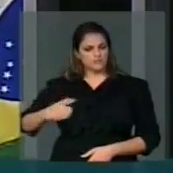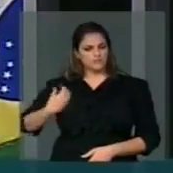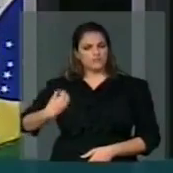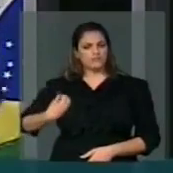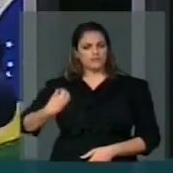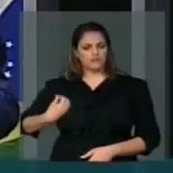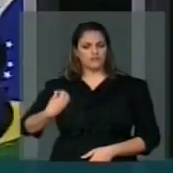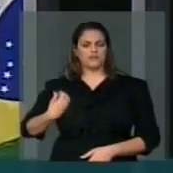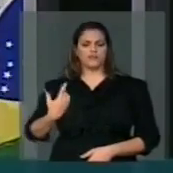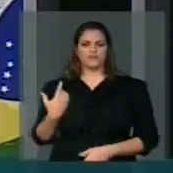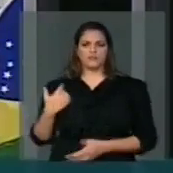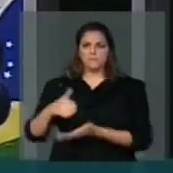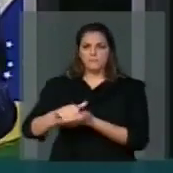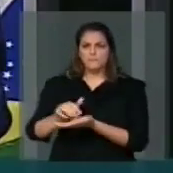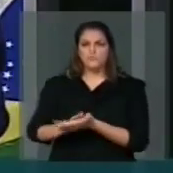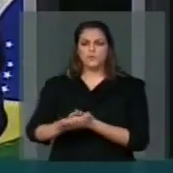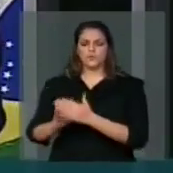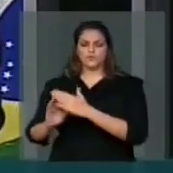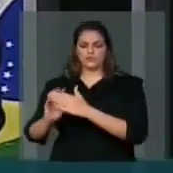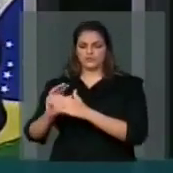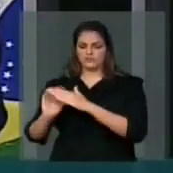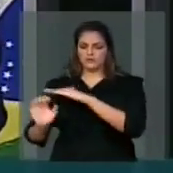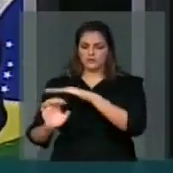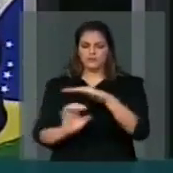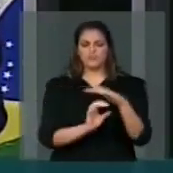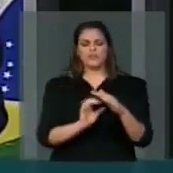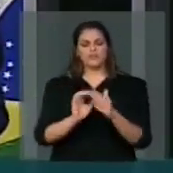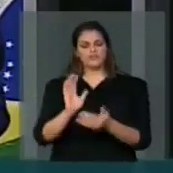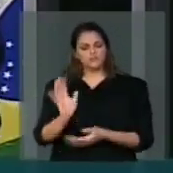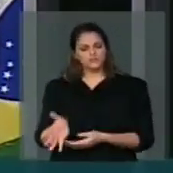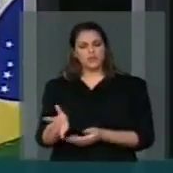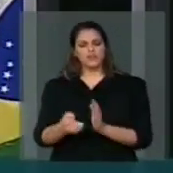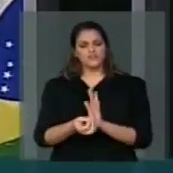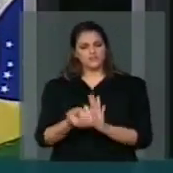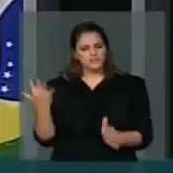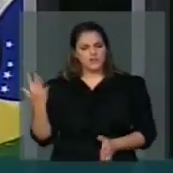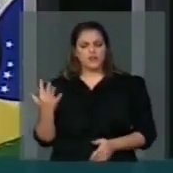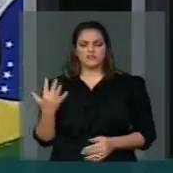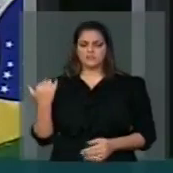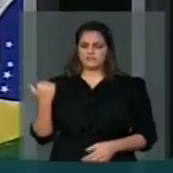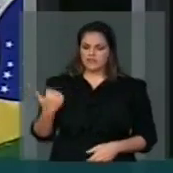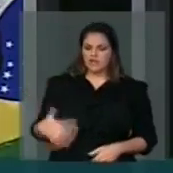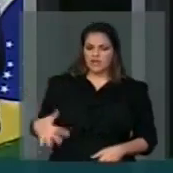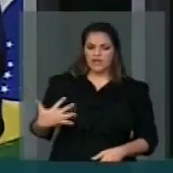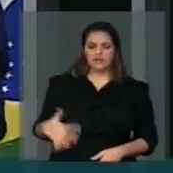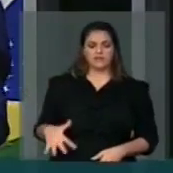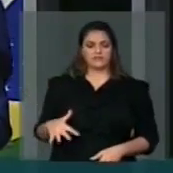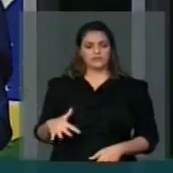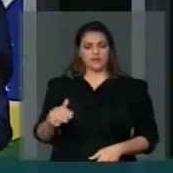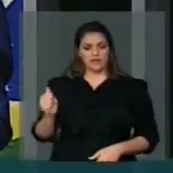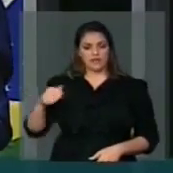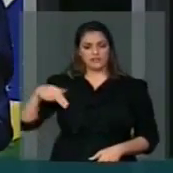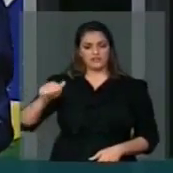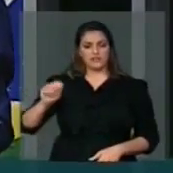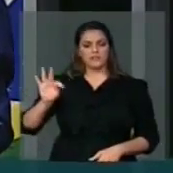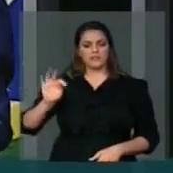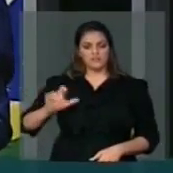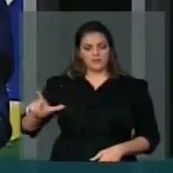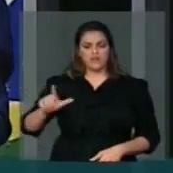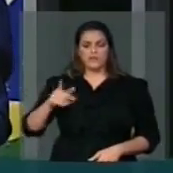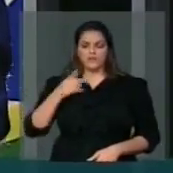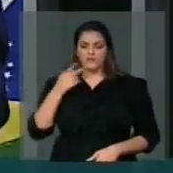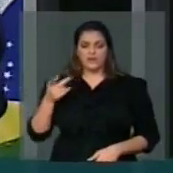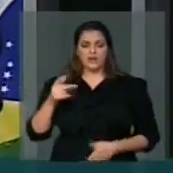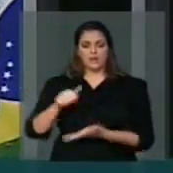aos detentores dessas concessões, são tão elevadas que a Anatel brinca que